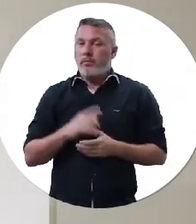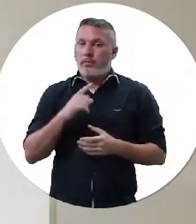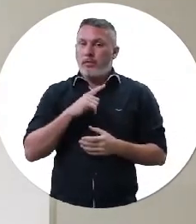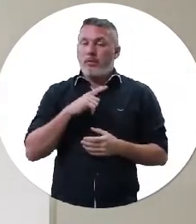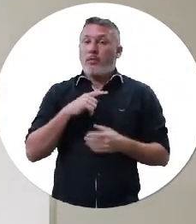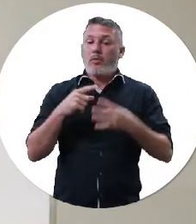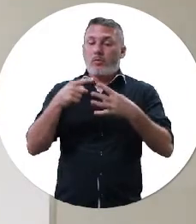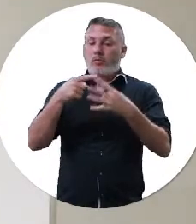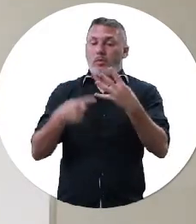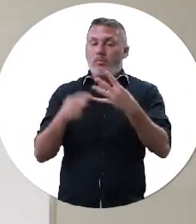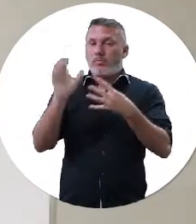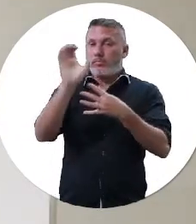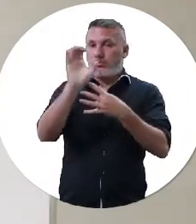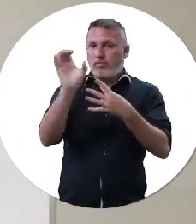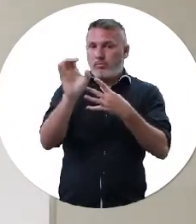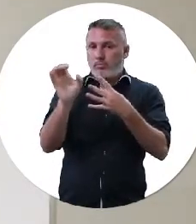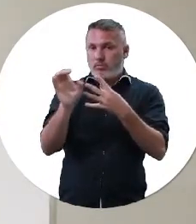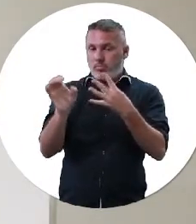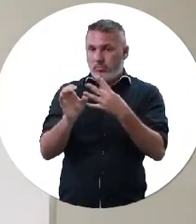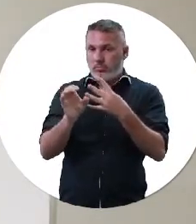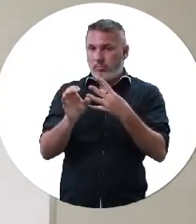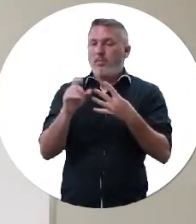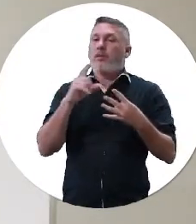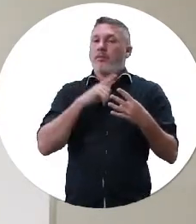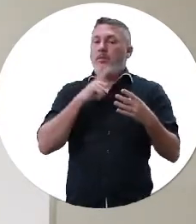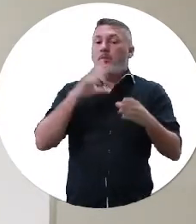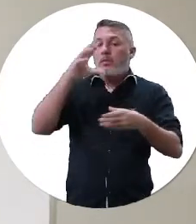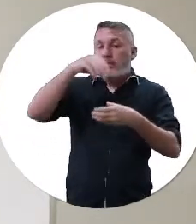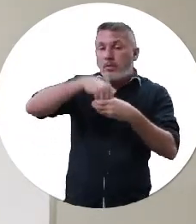1. Então você precisa identificar a posição.